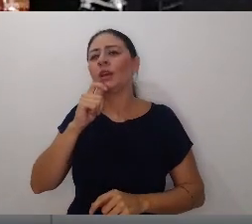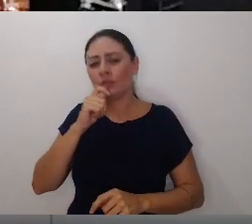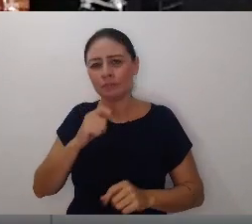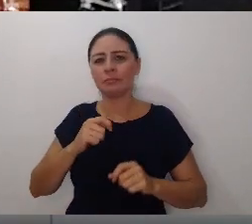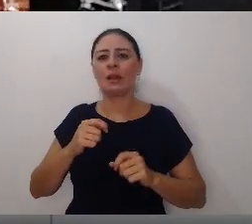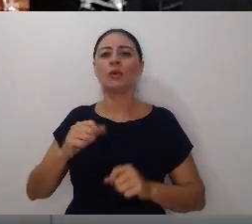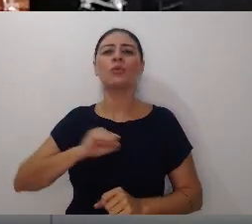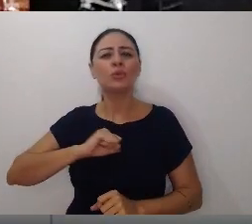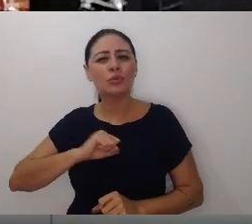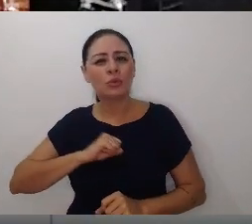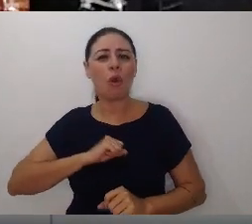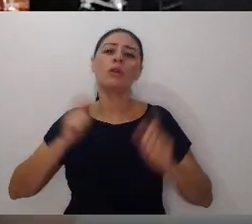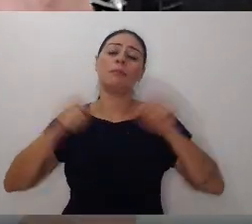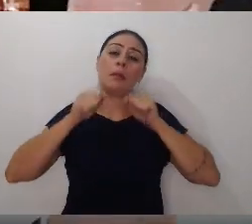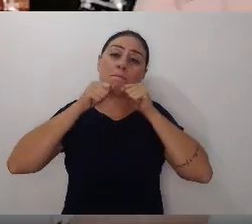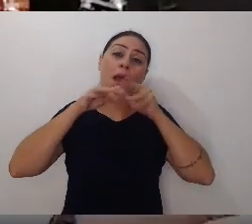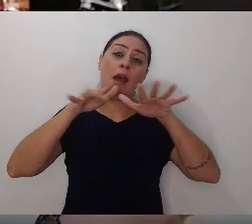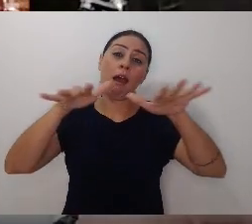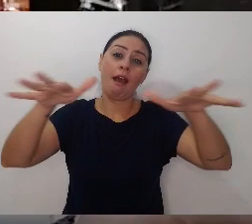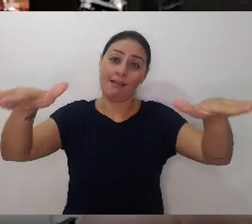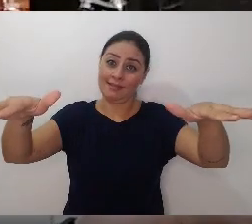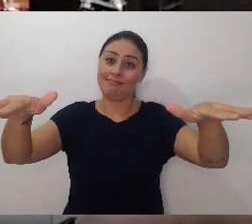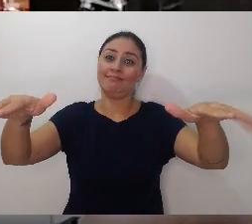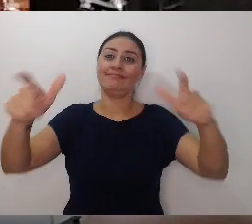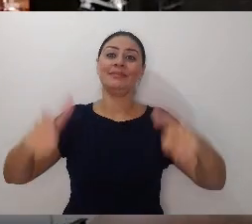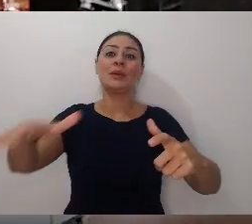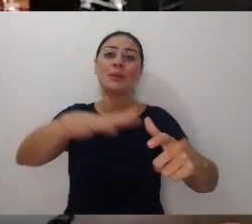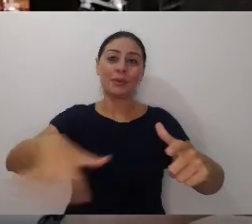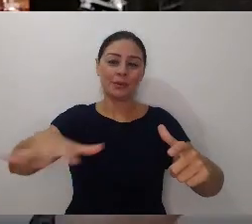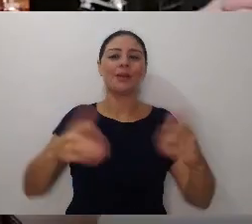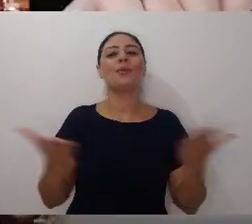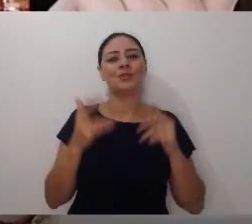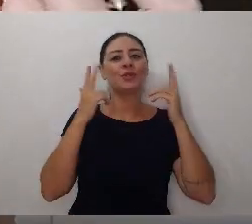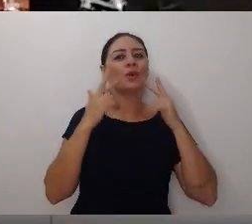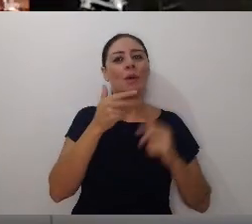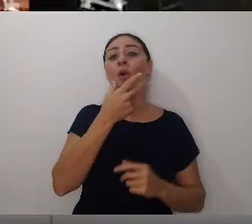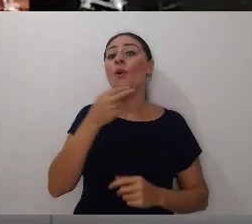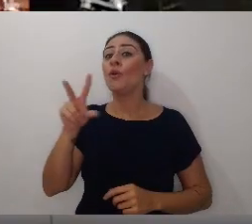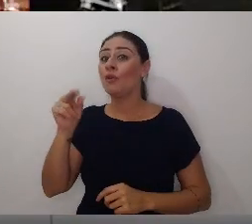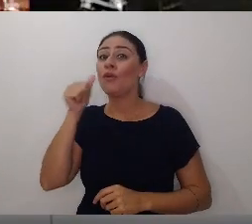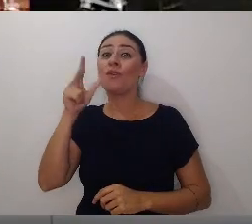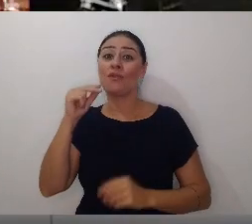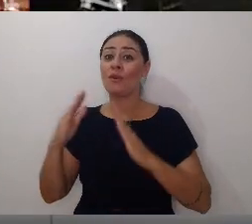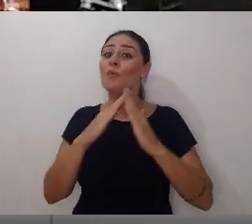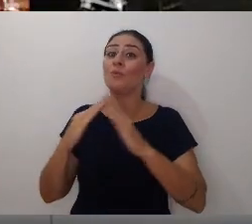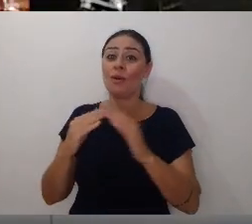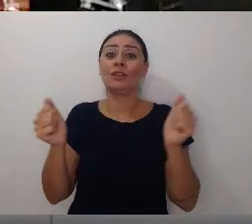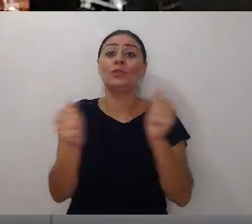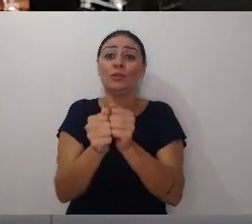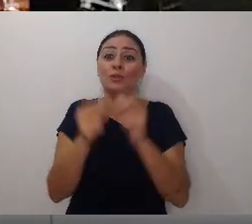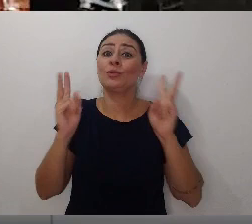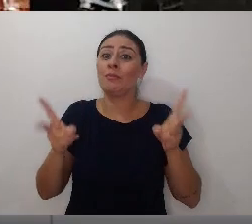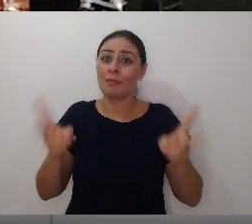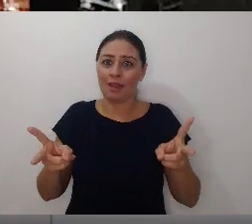muito espirro e tosse, eles vão espalhar aquilo ali no ambiente. E hoje em dia é bem comum os avós morarem juntos, ter